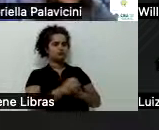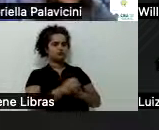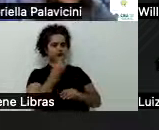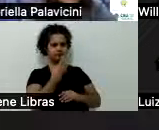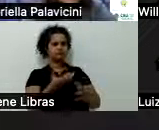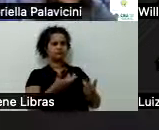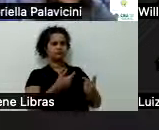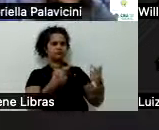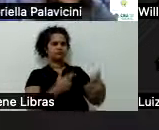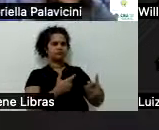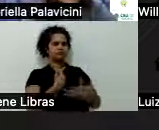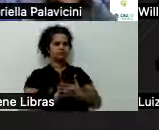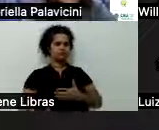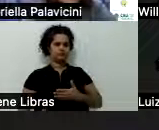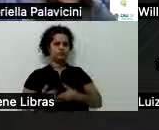esses espaços públicos.